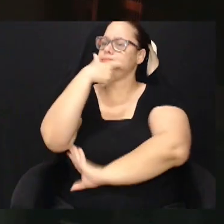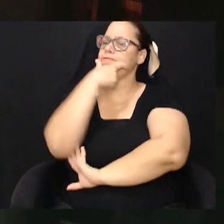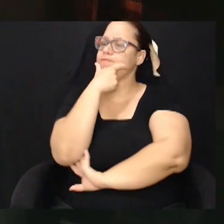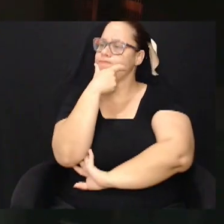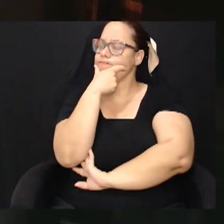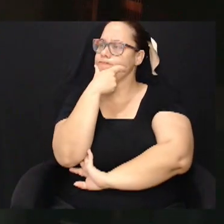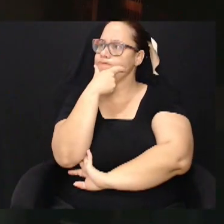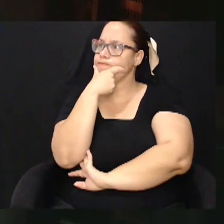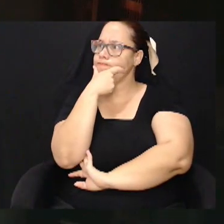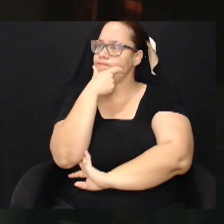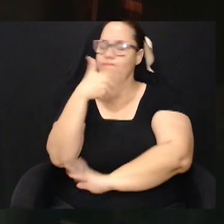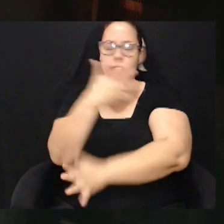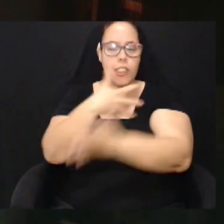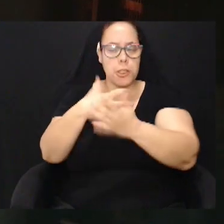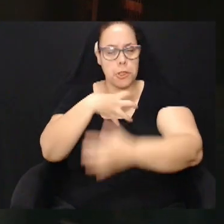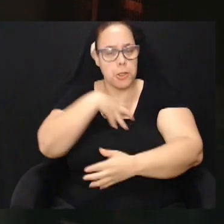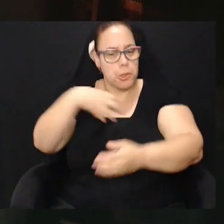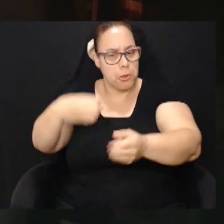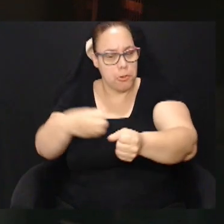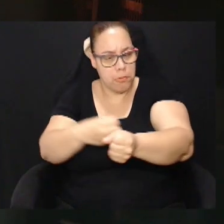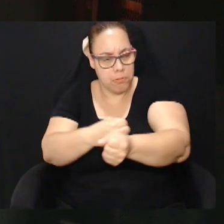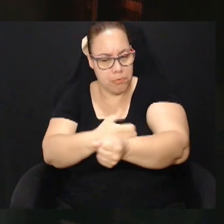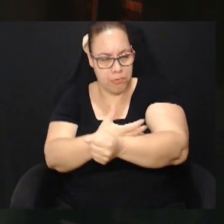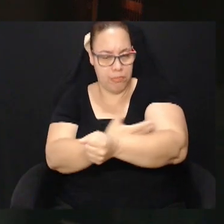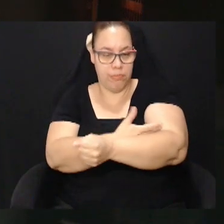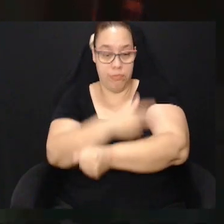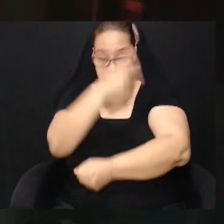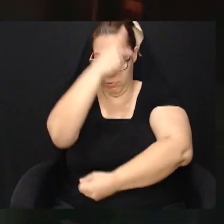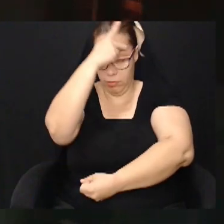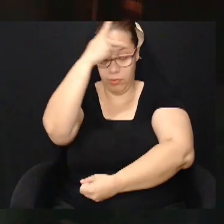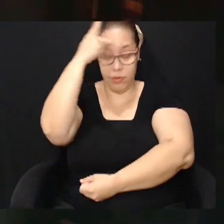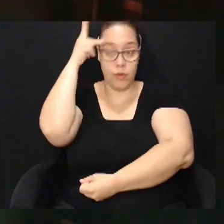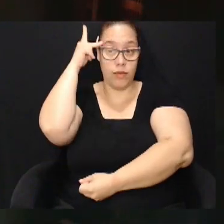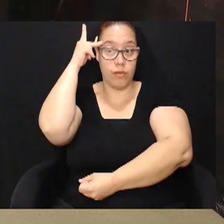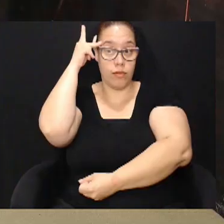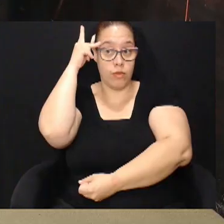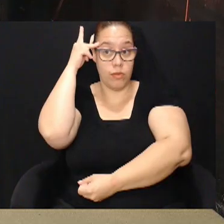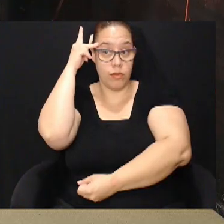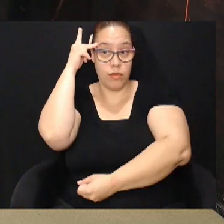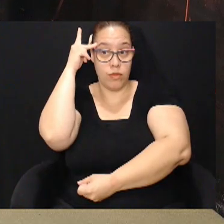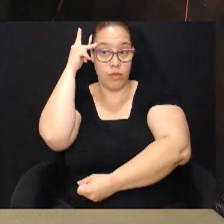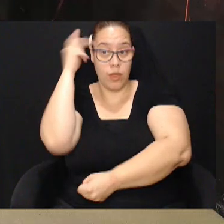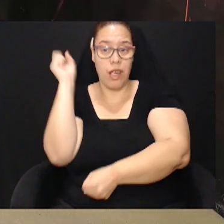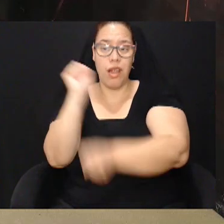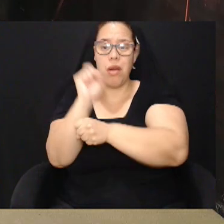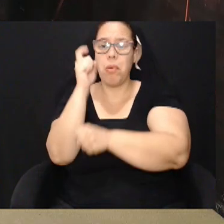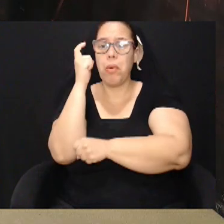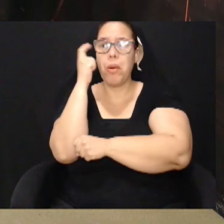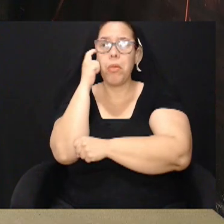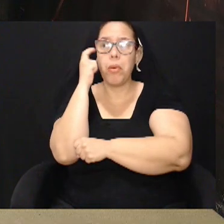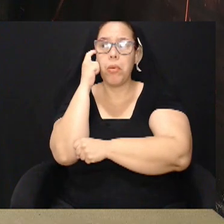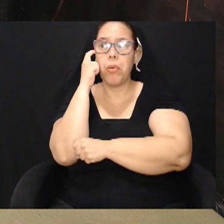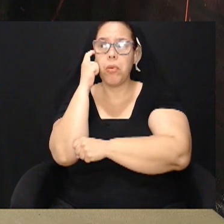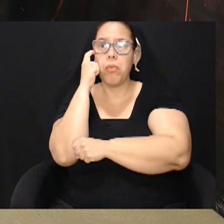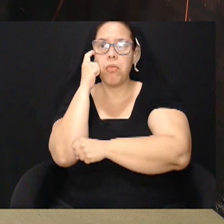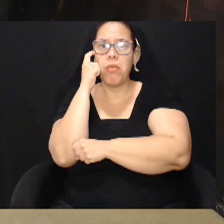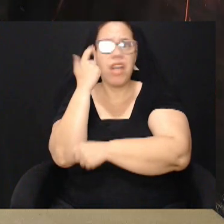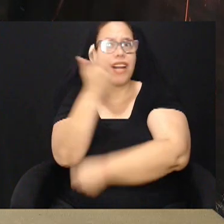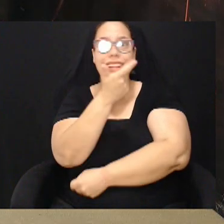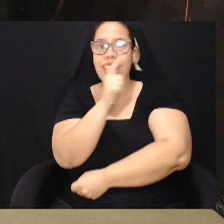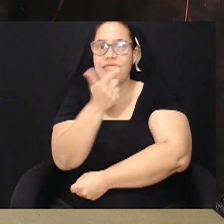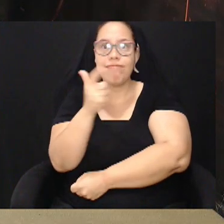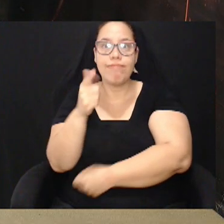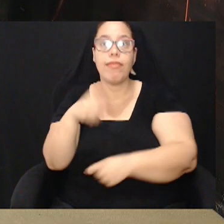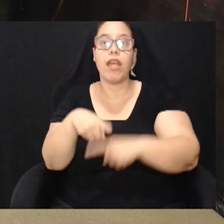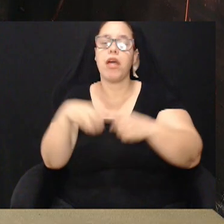tanto emocionalmente com os personagens que, se a gente parar para pensar, eles nem existem, mas eles mexem